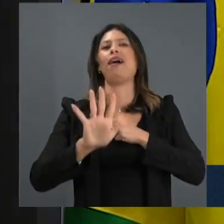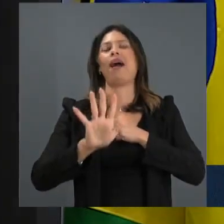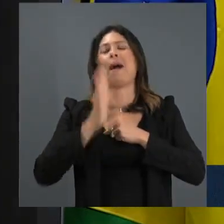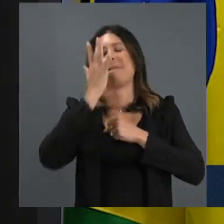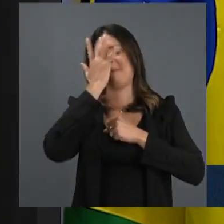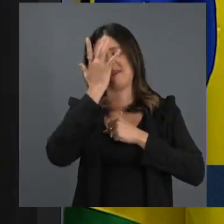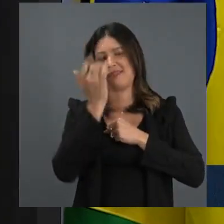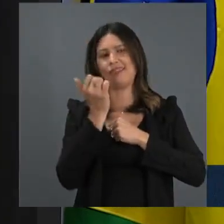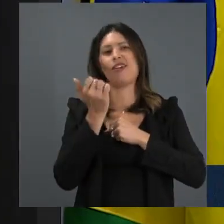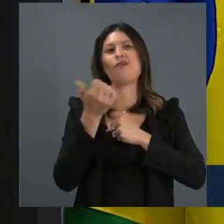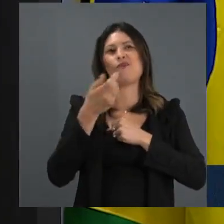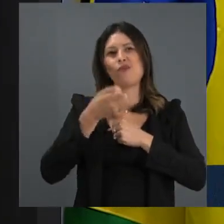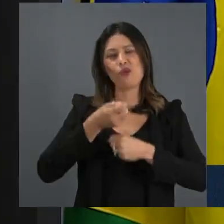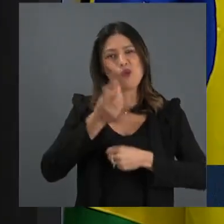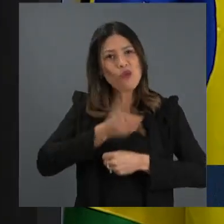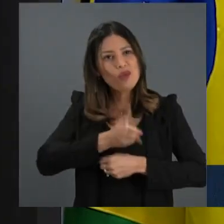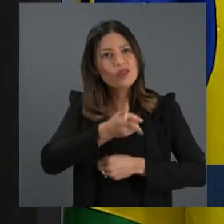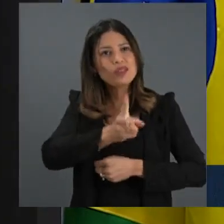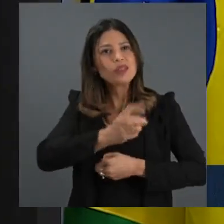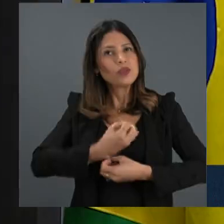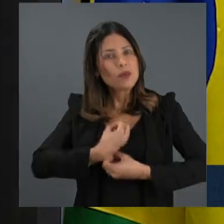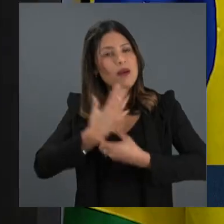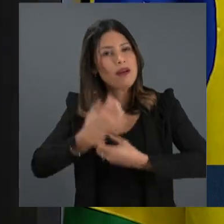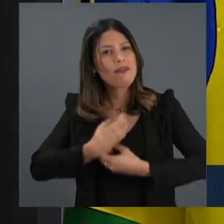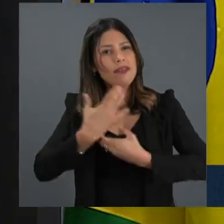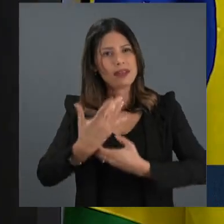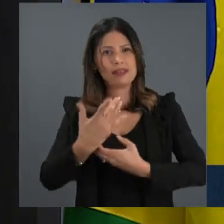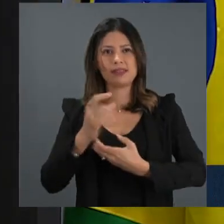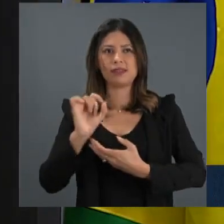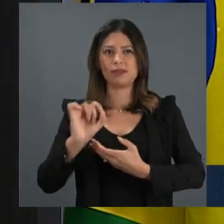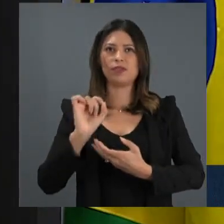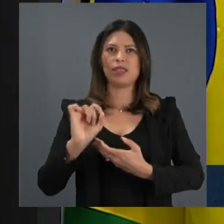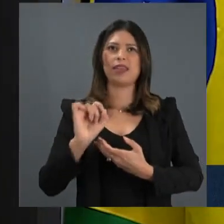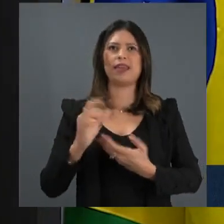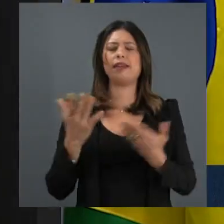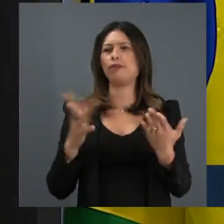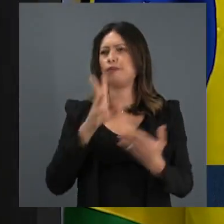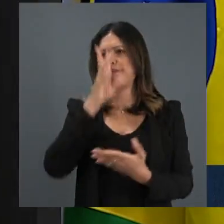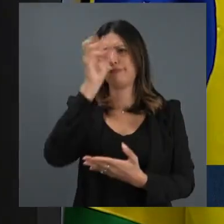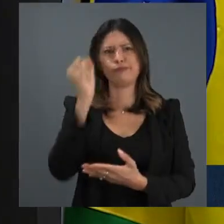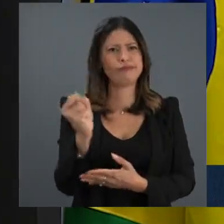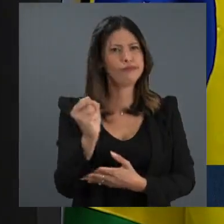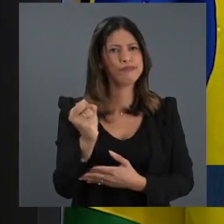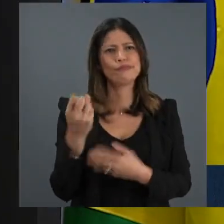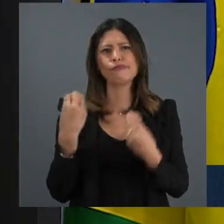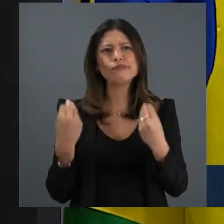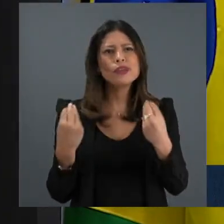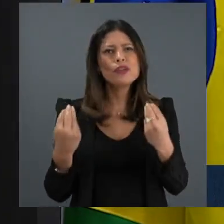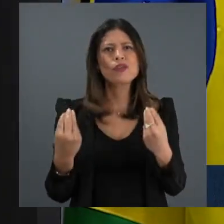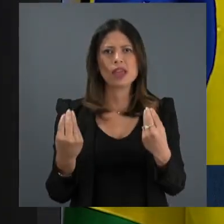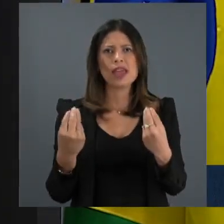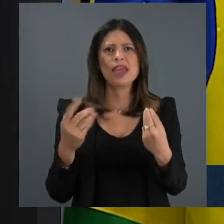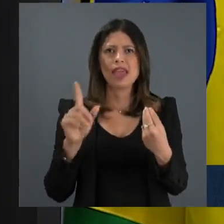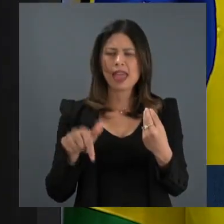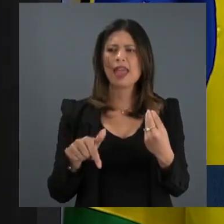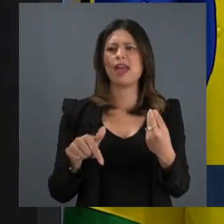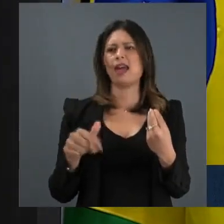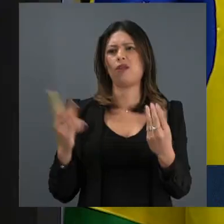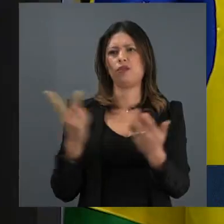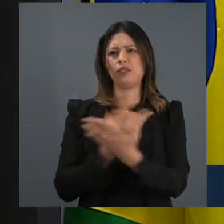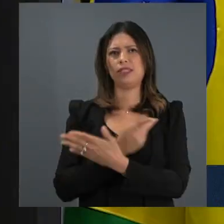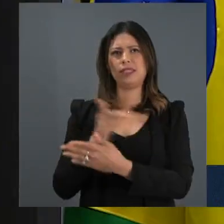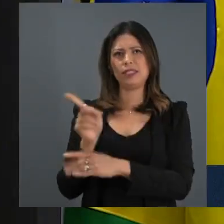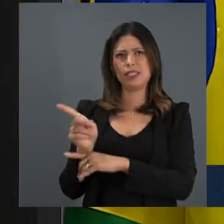cereja do bolo, que é sobre os abusos que nós estamos vendo vindo da Corte do Brasil, do